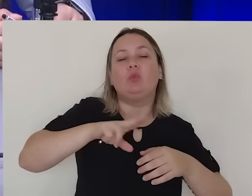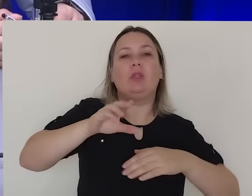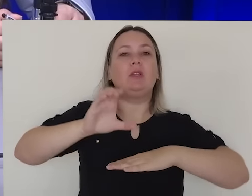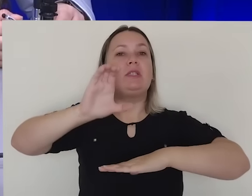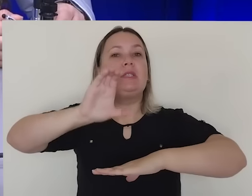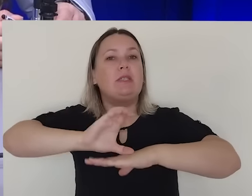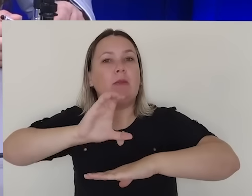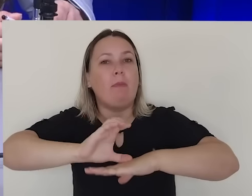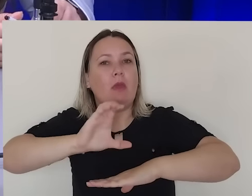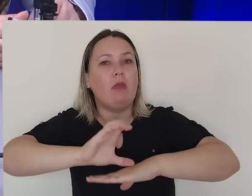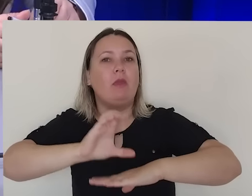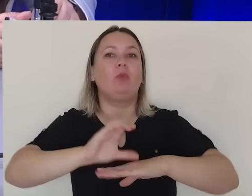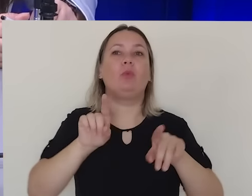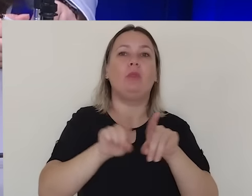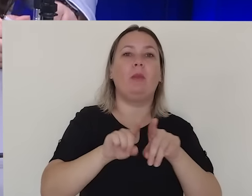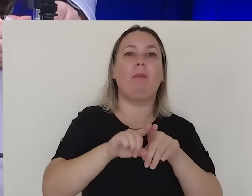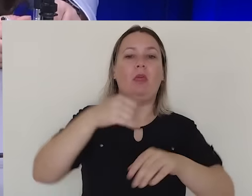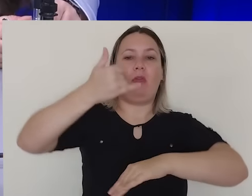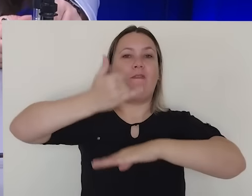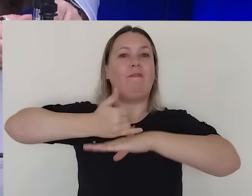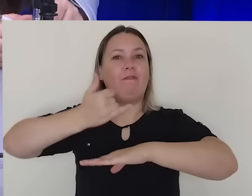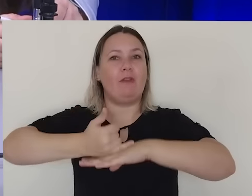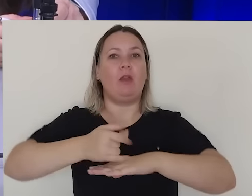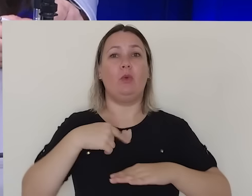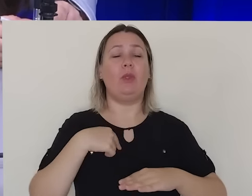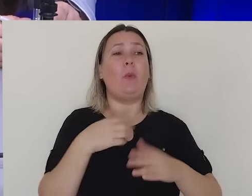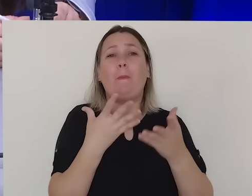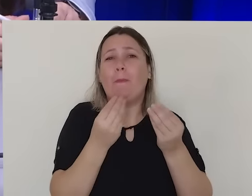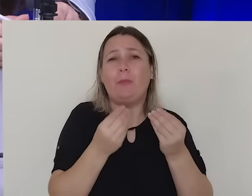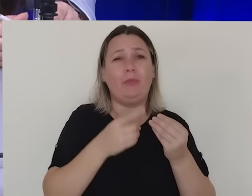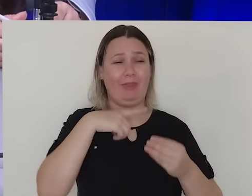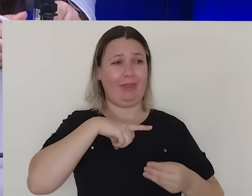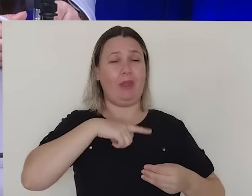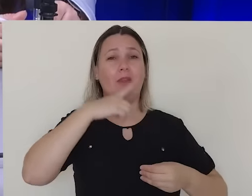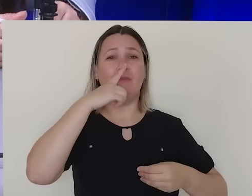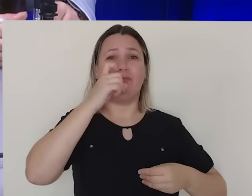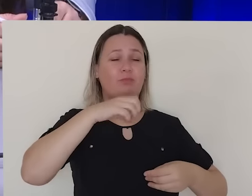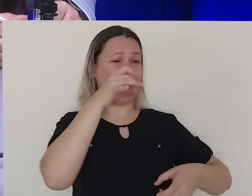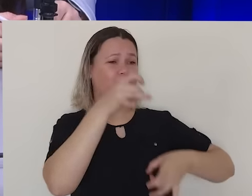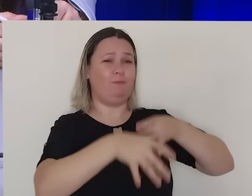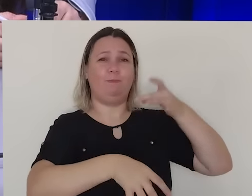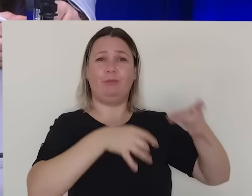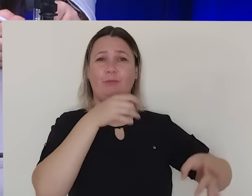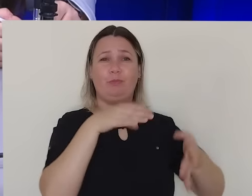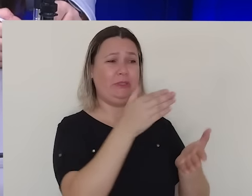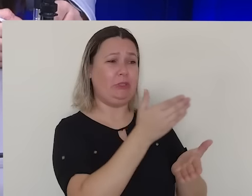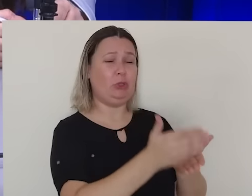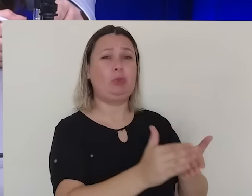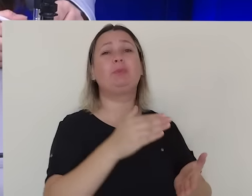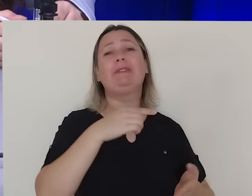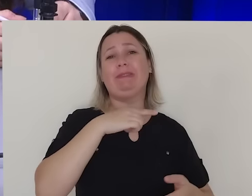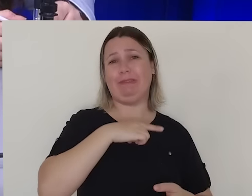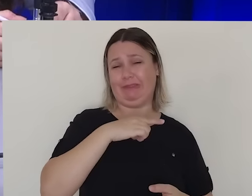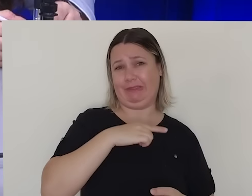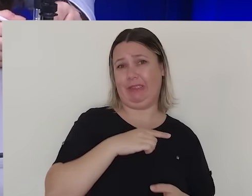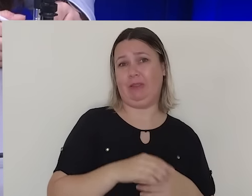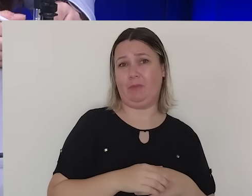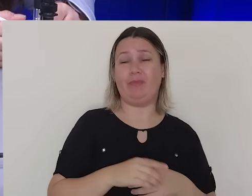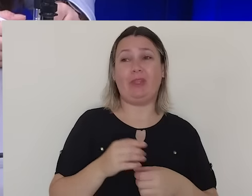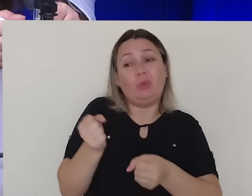gera resíduo né historicamente é um setor que gera muito resíduo e no Pilar social é é um é um setor ainda